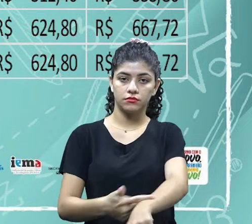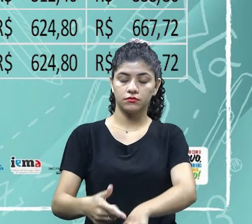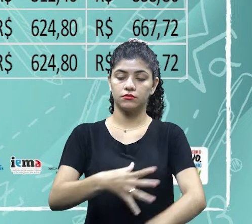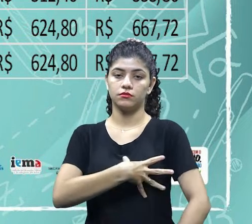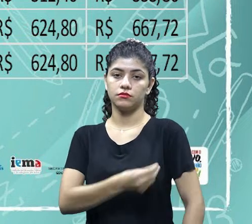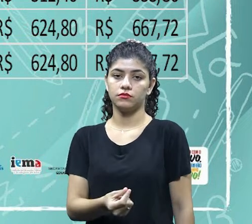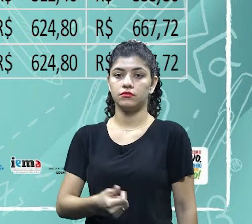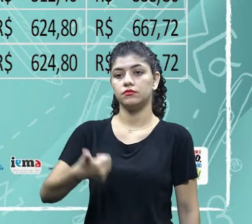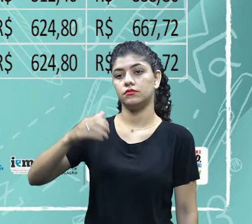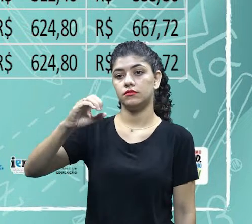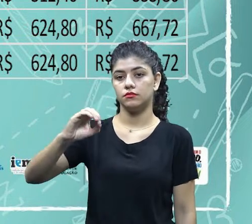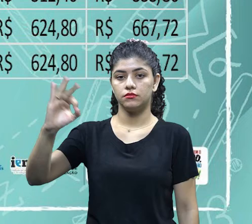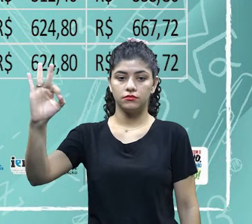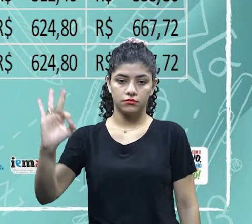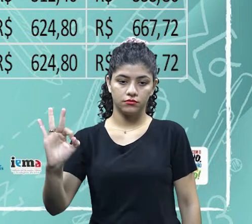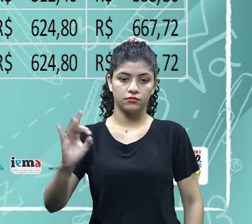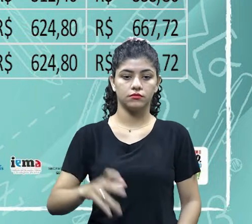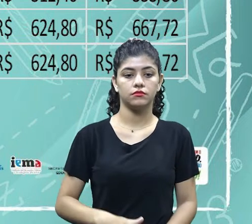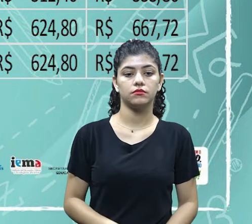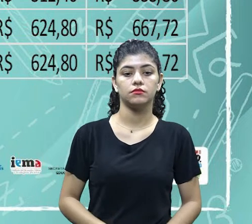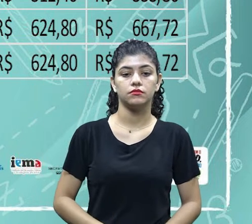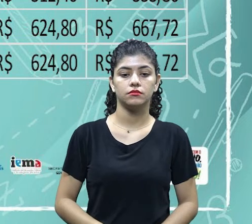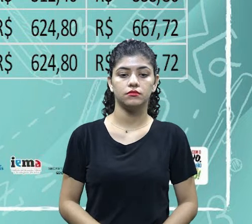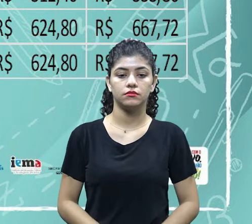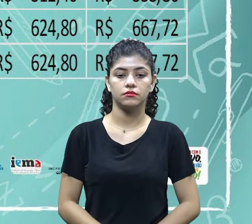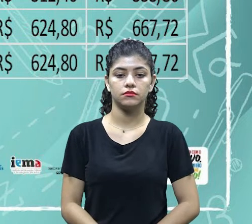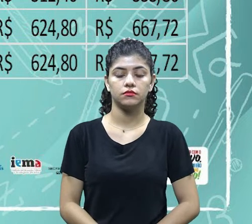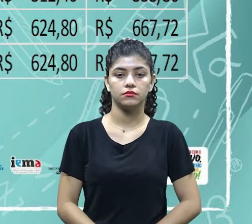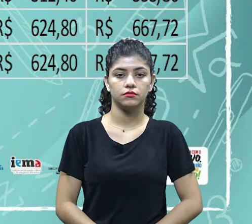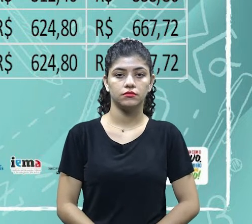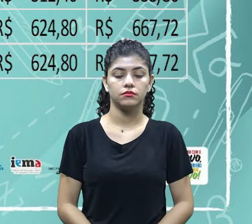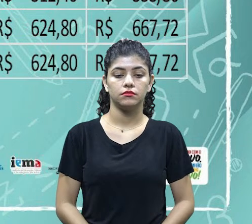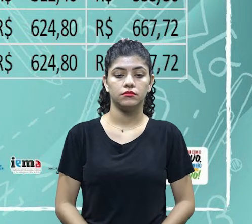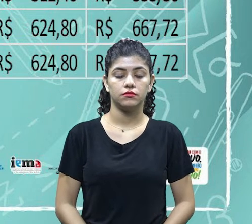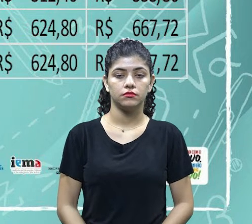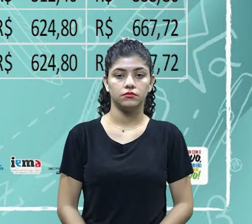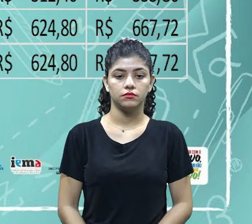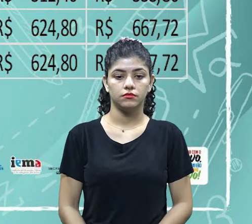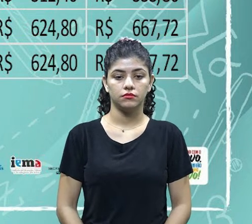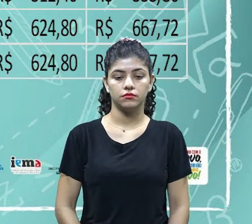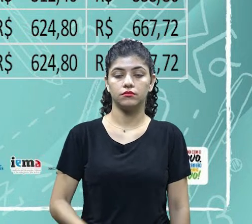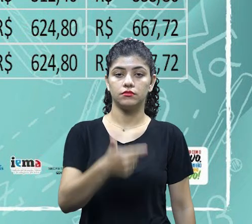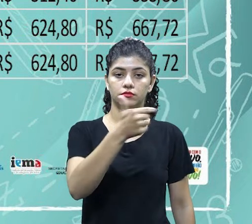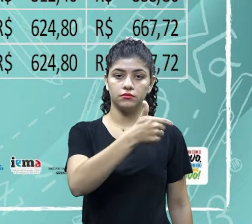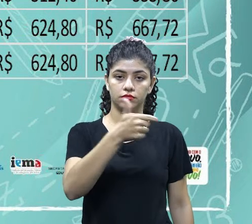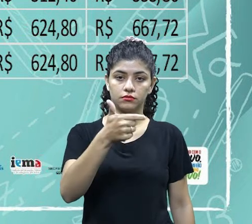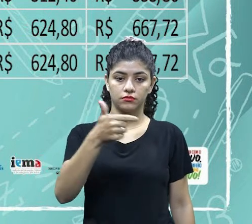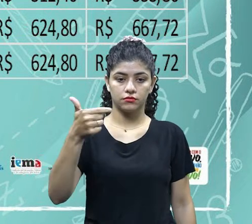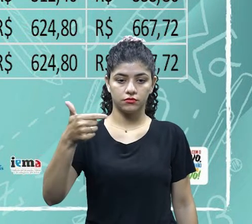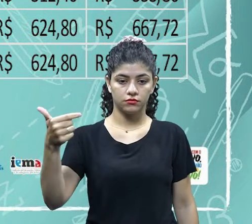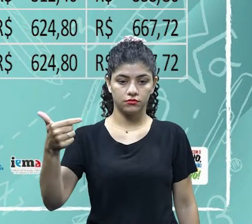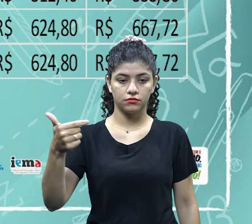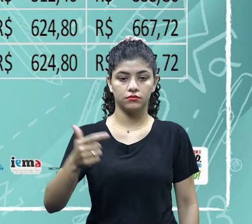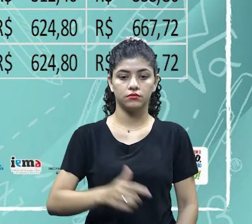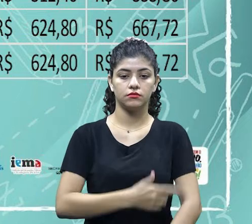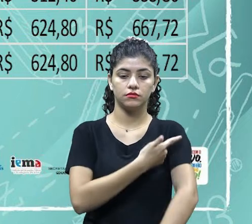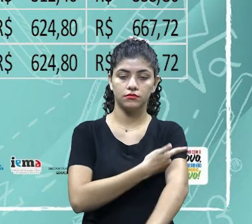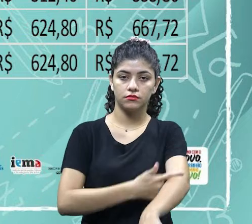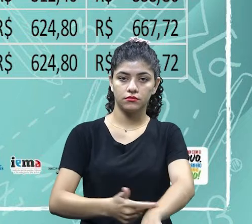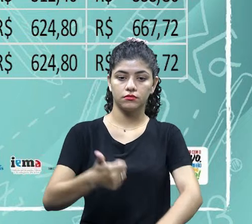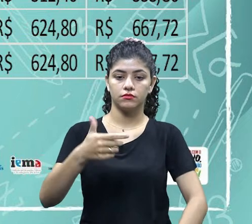filhos, 10%. Então, é só calcular o percentual de 10% em cima do montante. Então, teremos